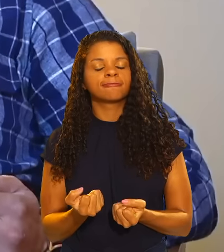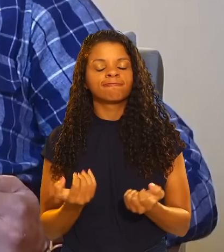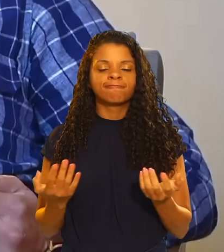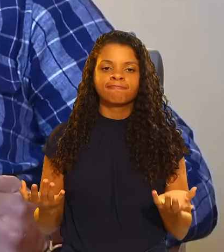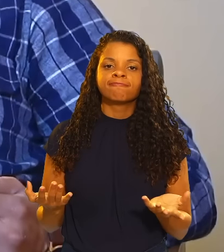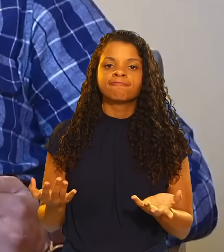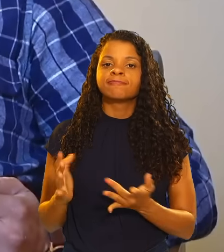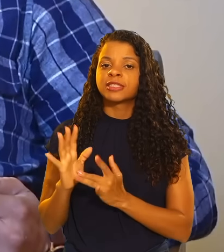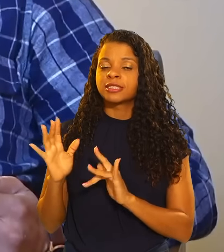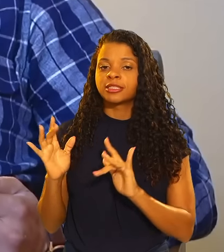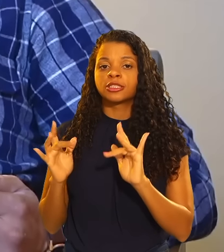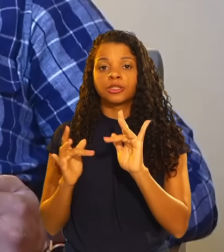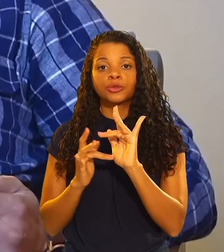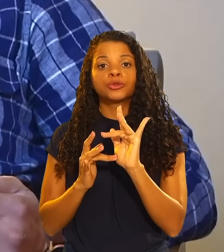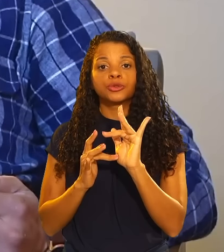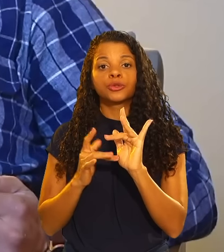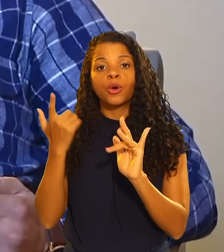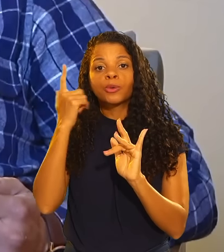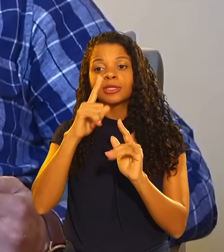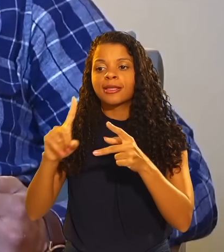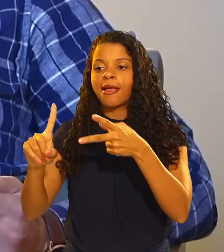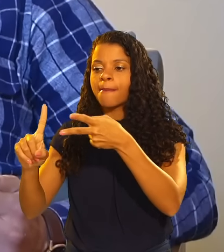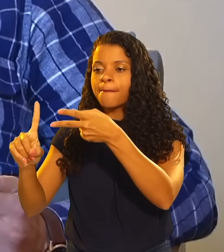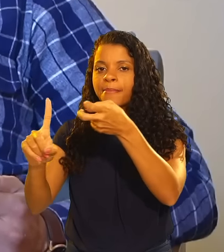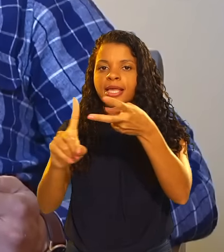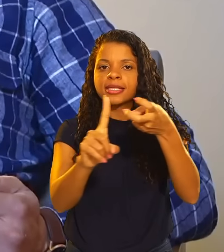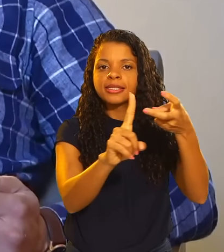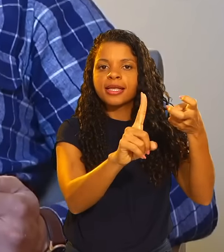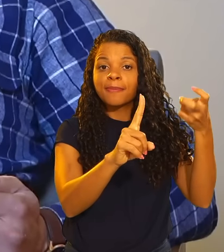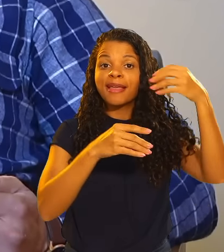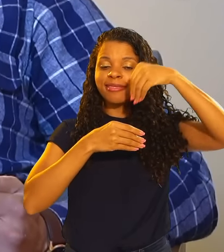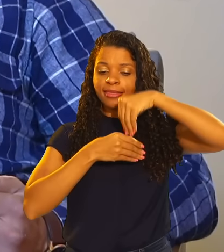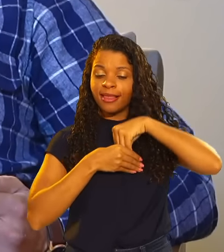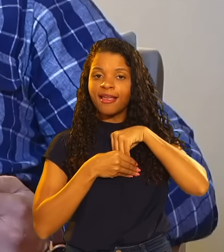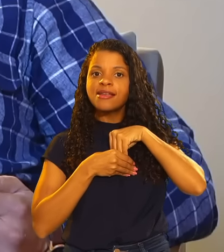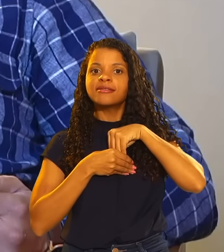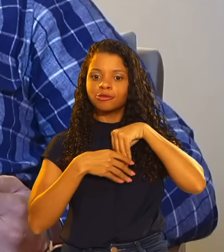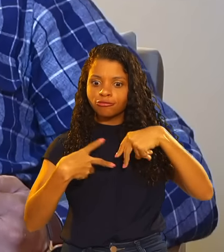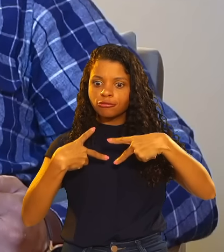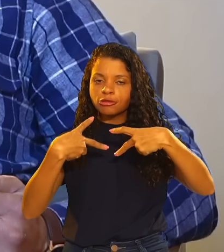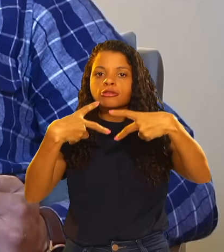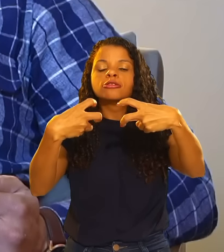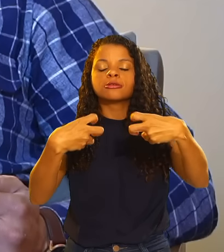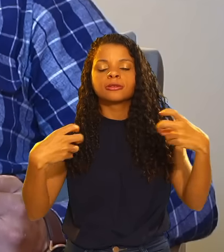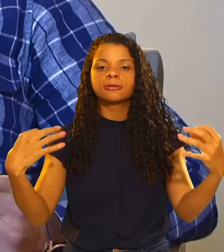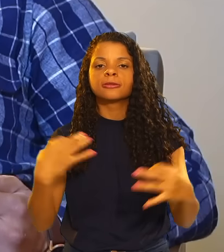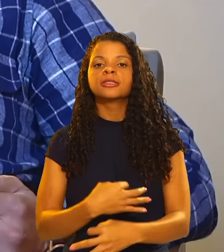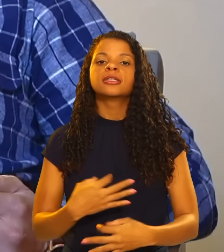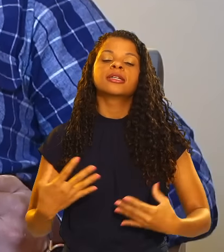mente dos fariseus, ele lia a mente das pessoas, ele sabia a necessidade das pessoas. Então, isso foi com